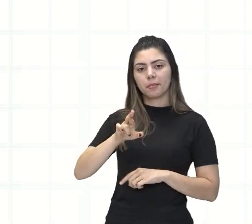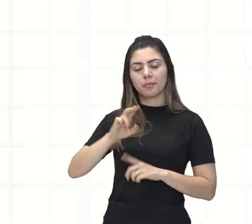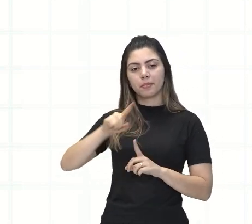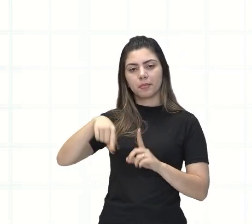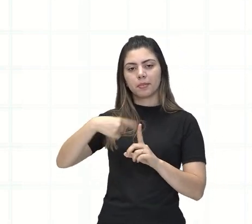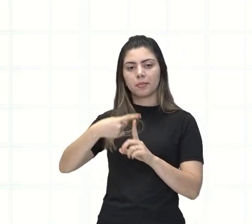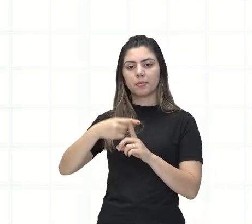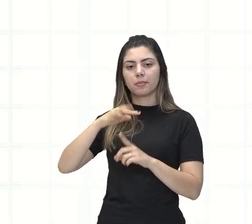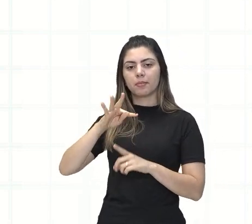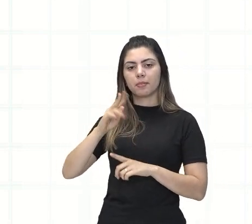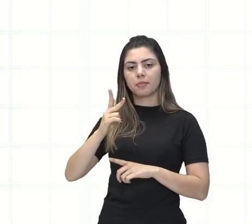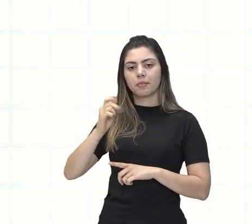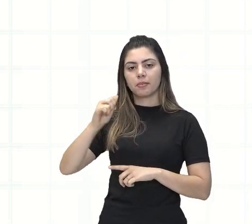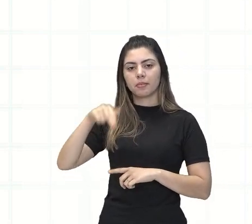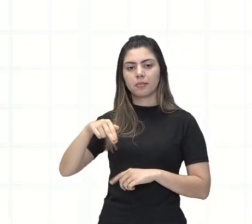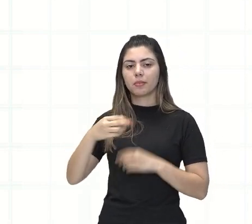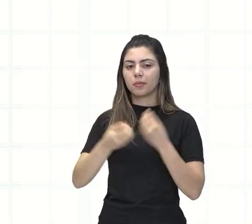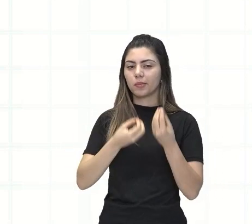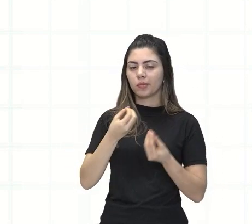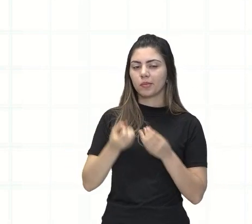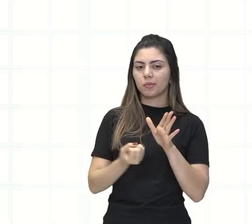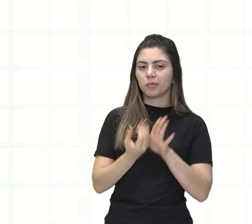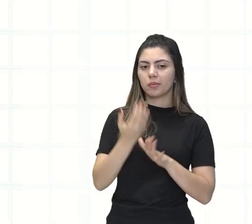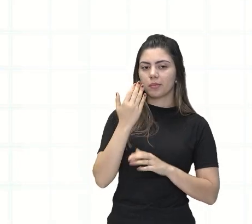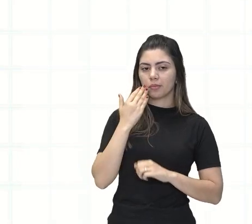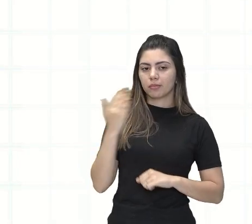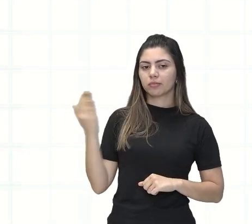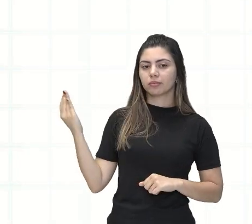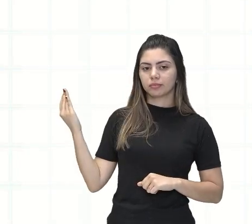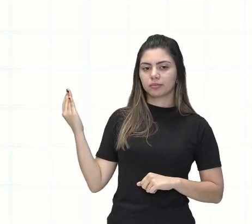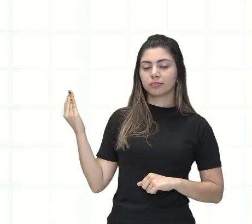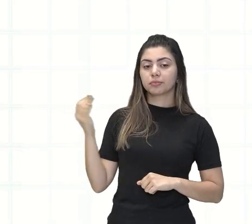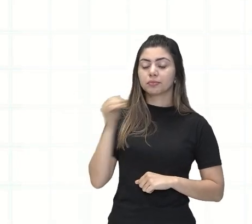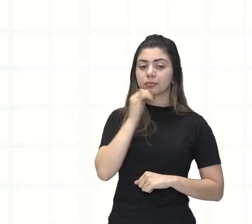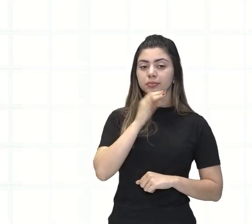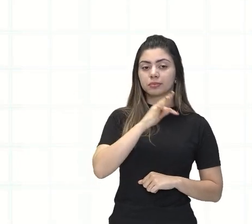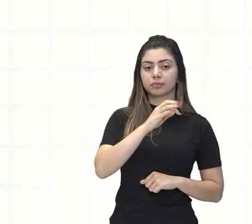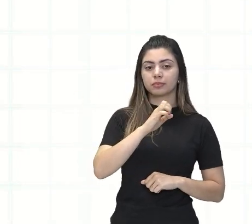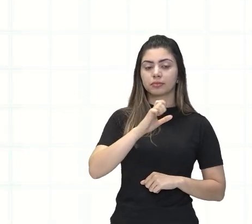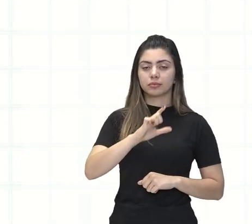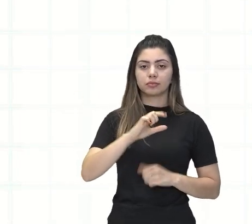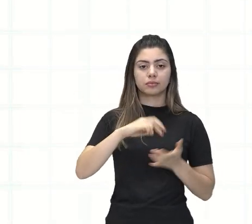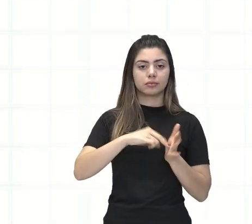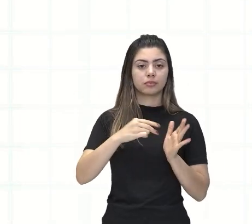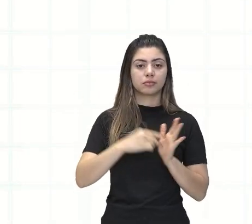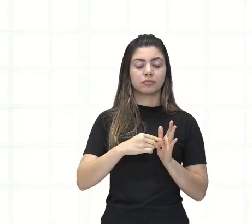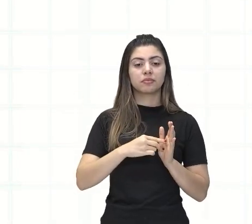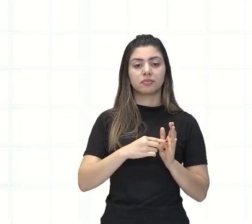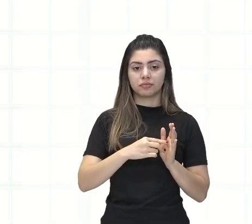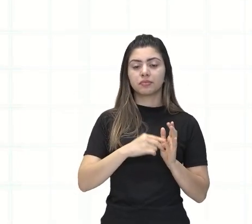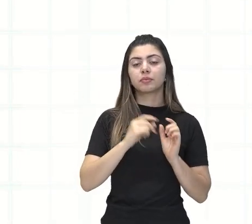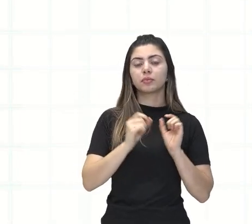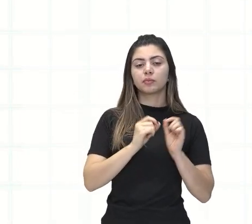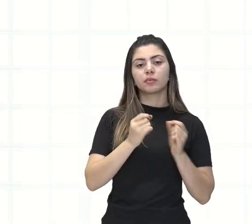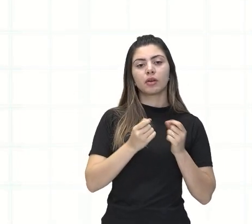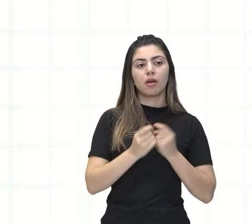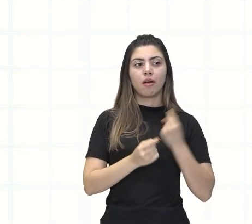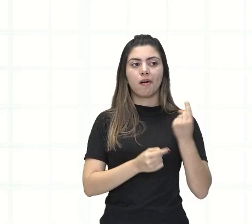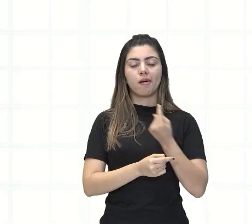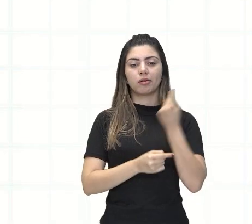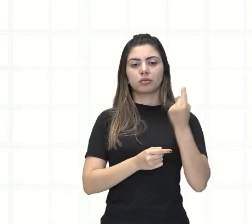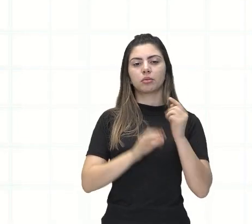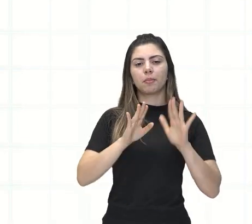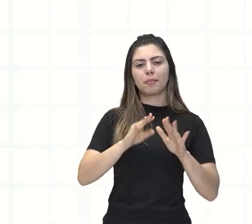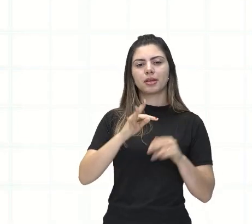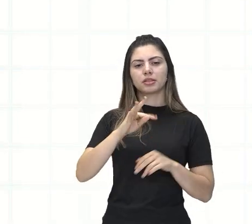o then, ele fica, por exemplo, tall, quer dizer alto, taller, mais